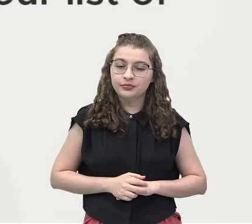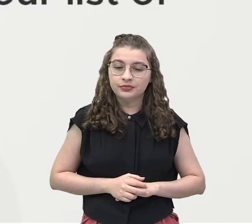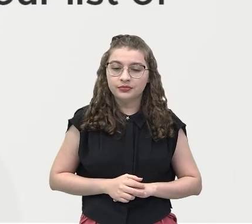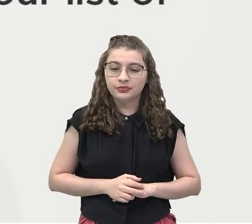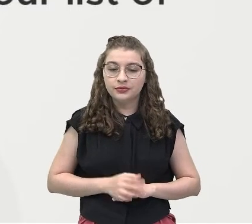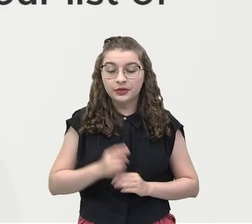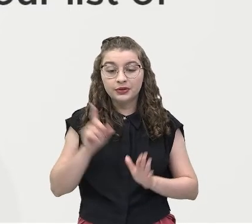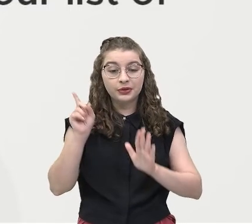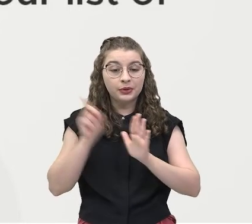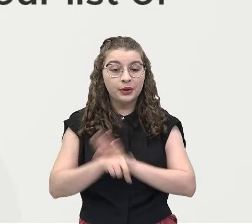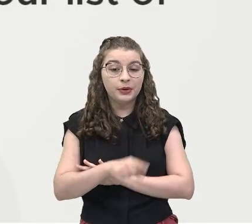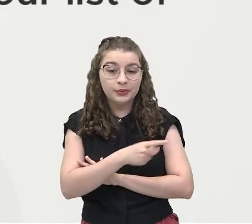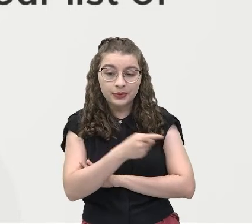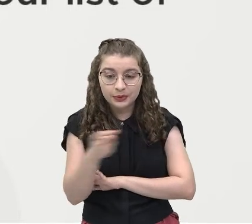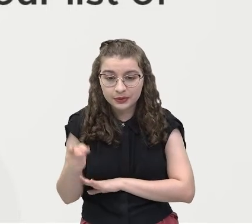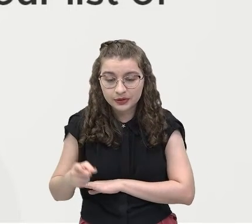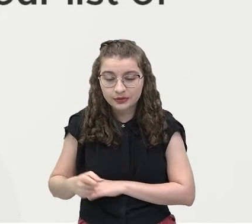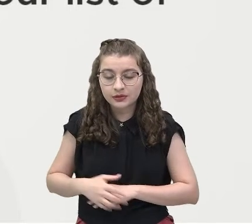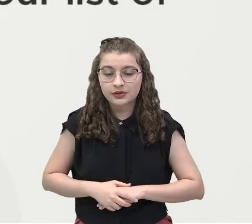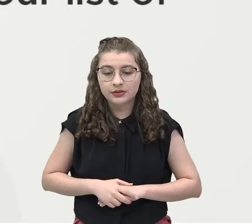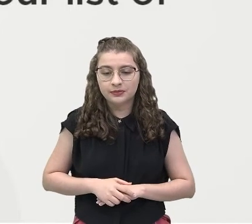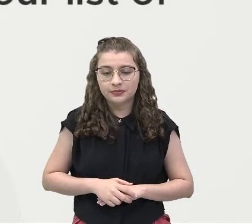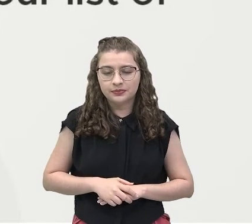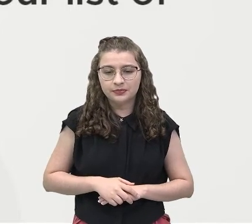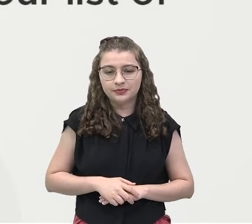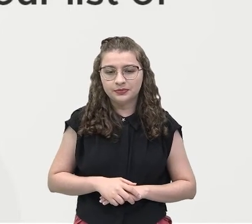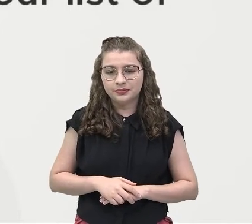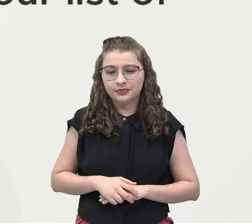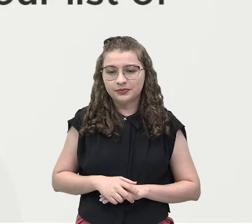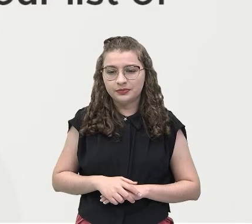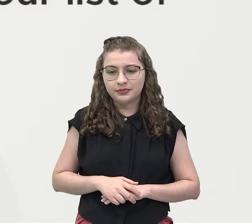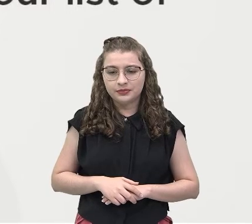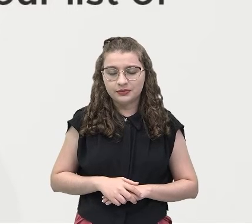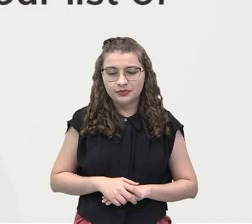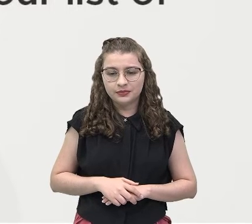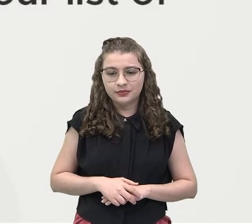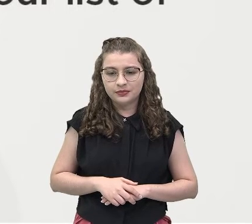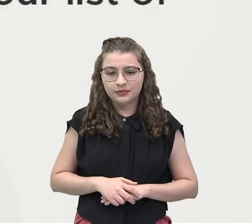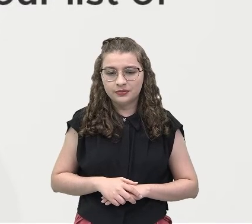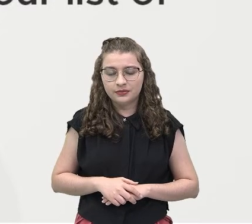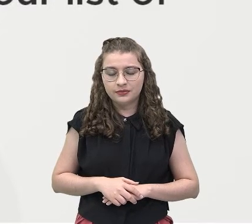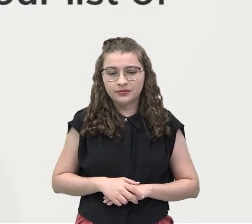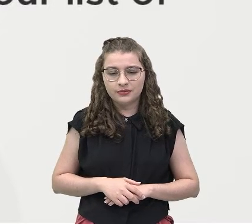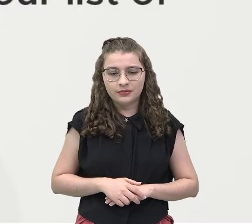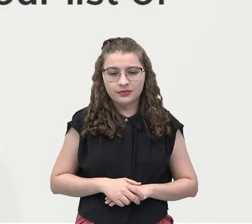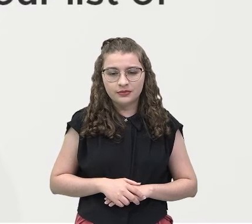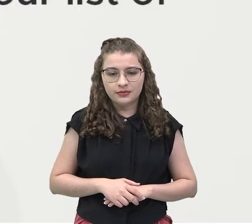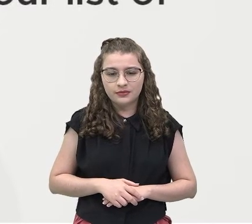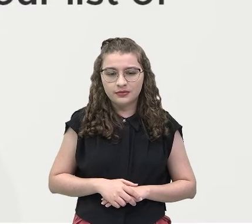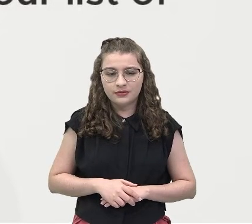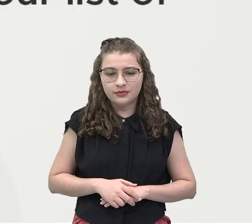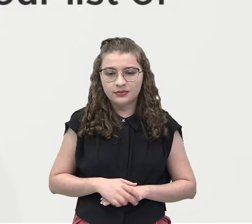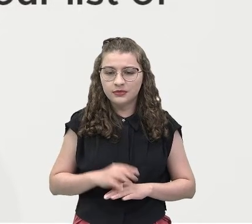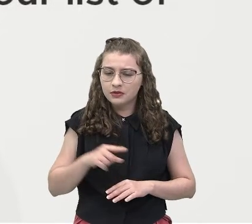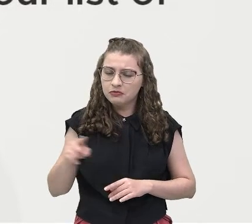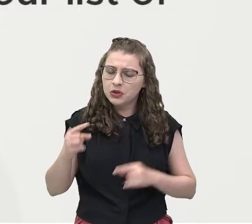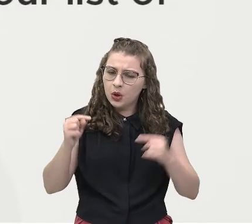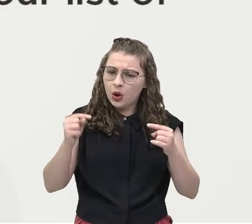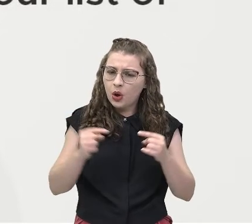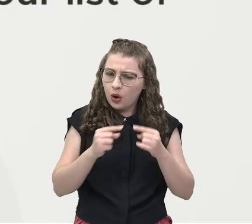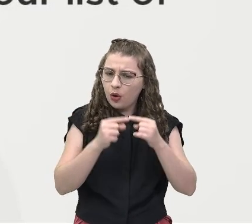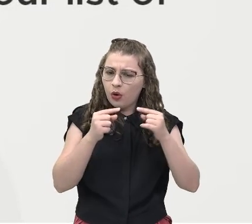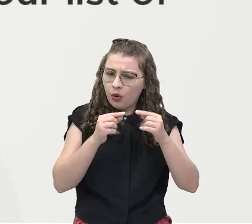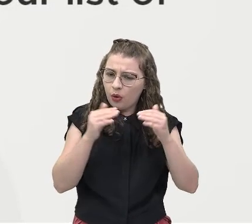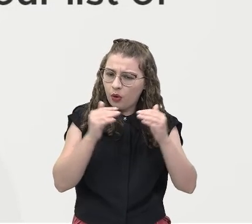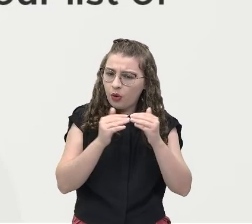né, voltada para o público, que diz assim, do you agree with our list of artificial intelligence applications? Você concorda com a nossa